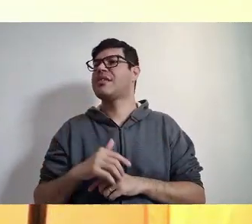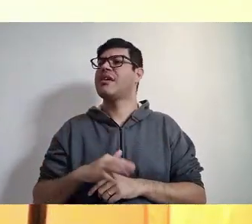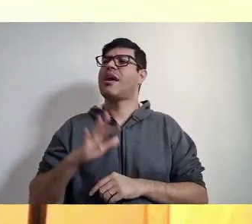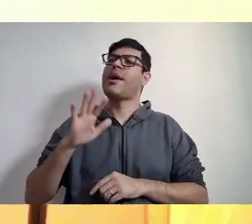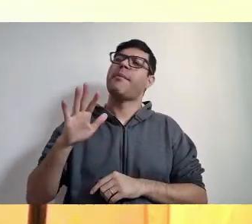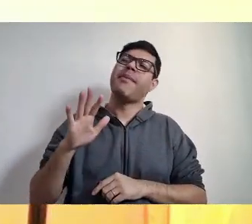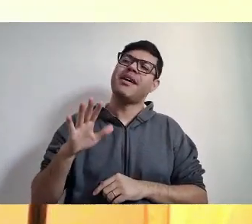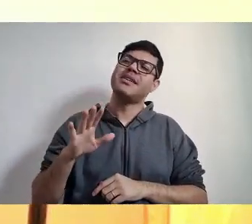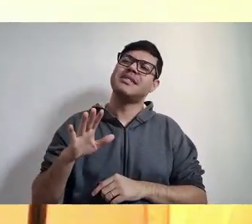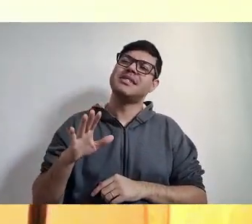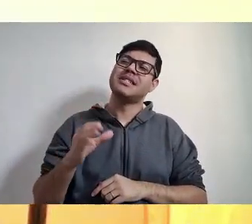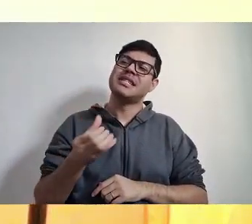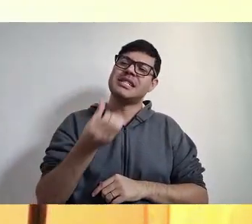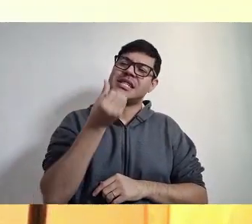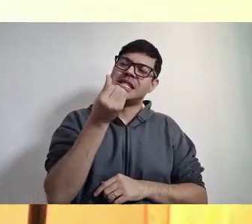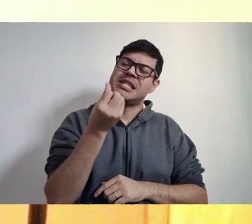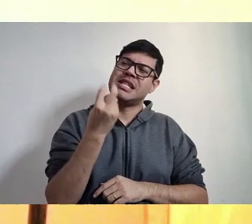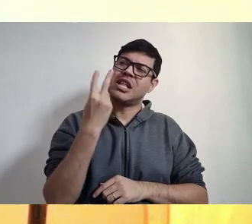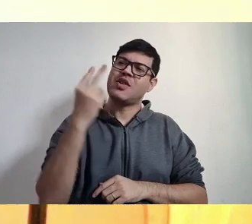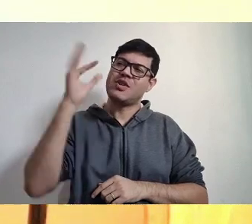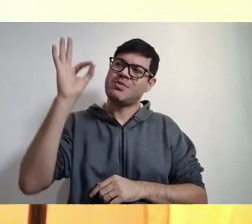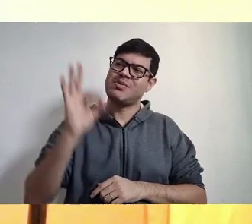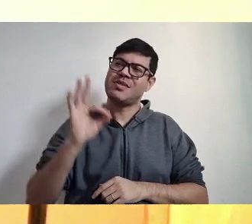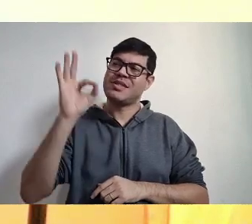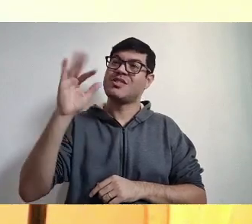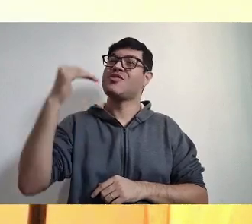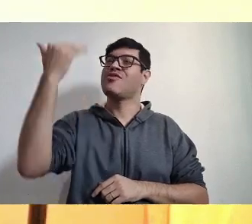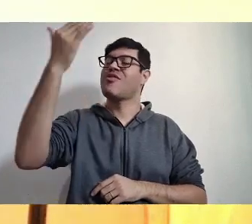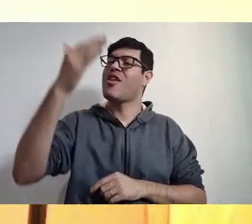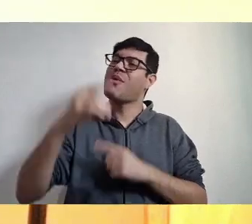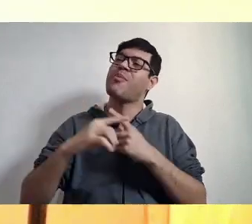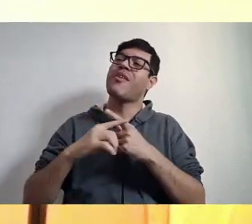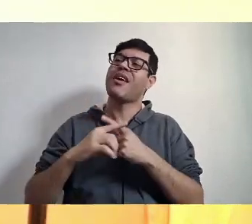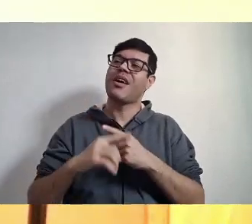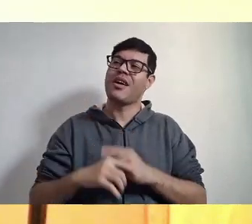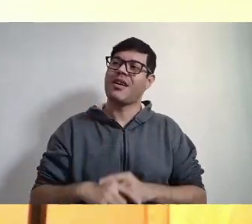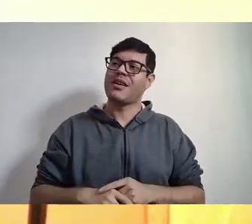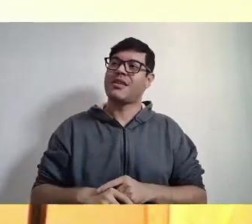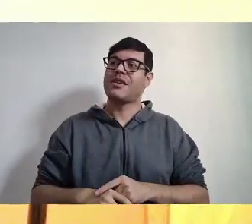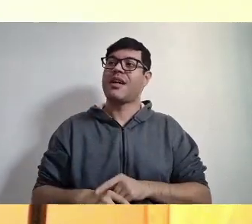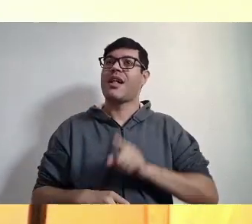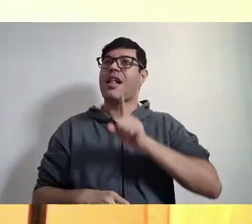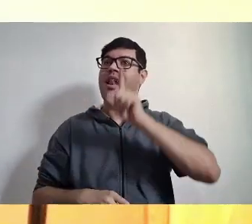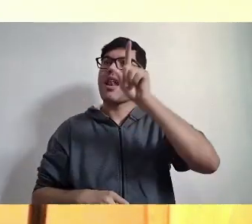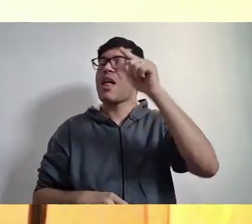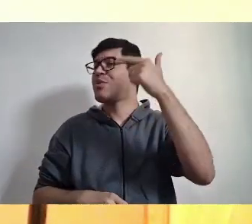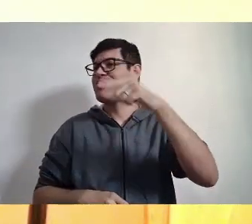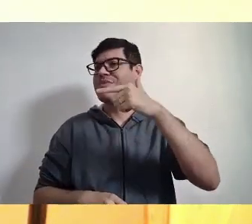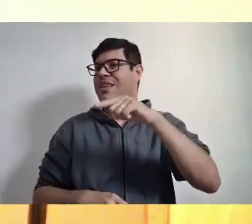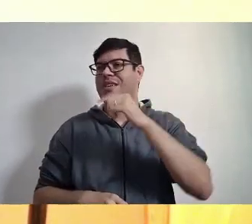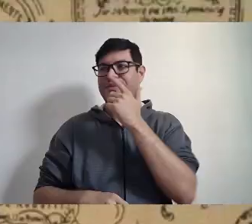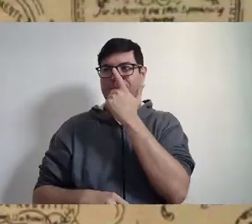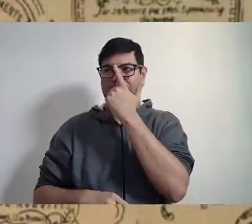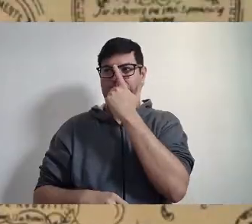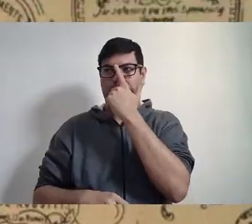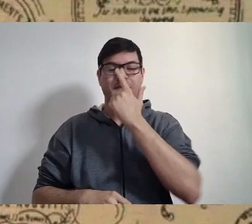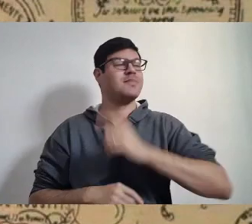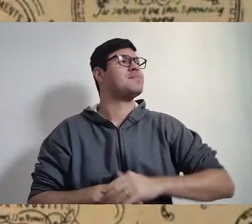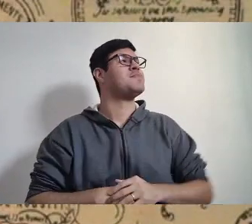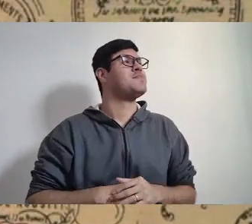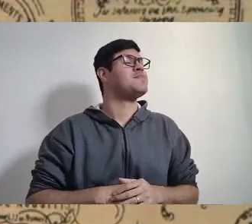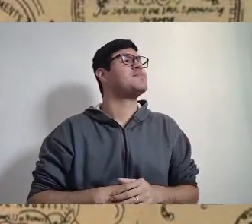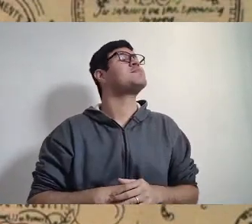você acha que quanto 62% de fora? 62%. Por que você acha que o pessoal de fora veio? Porque lá não tem. E o salário aqui, ele é muito